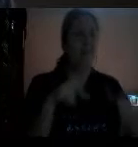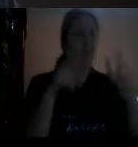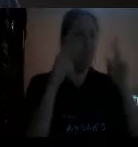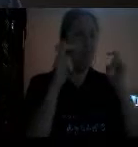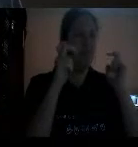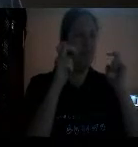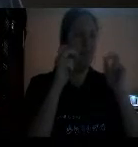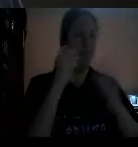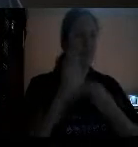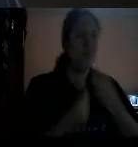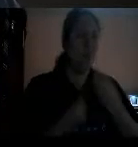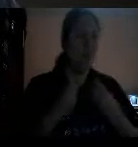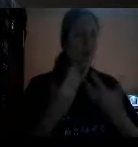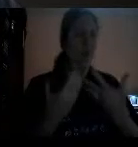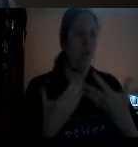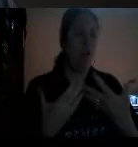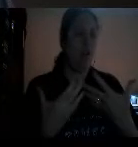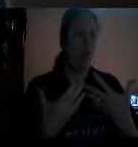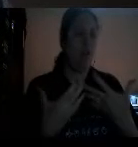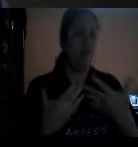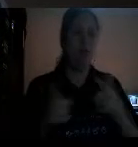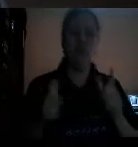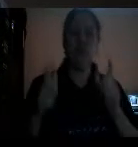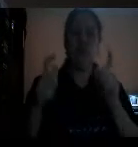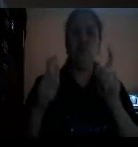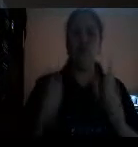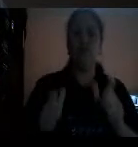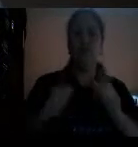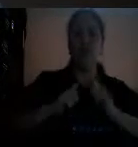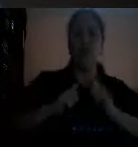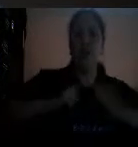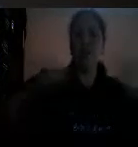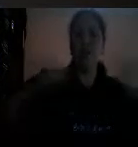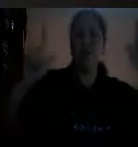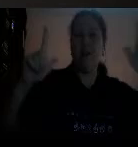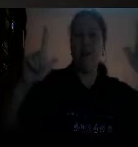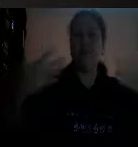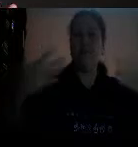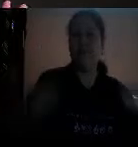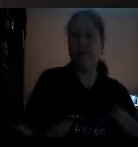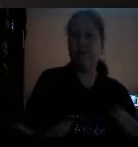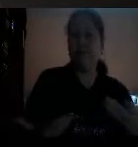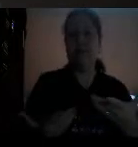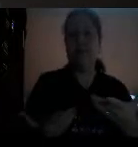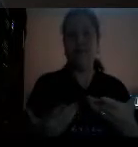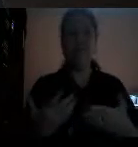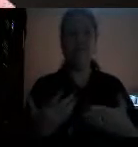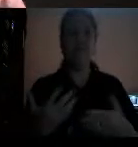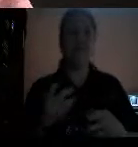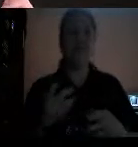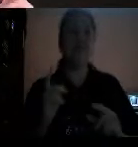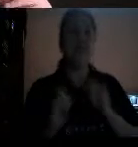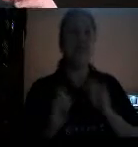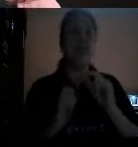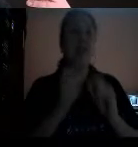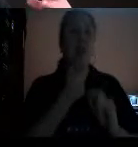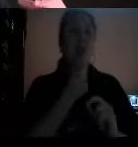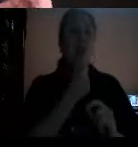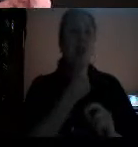o próprio Estados Unidos, mas que acaba criando dentro de Hatzel uma ideia para a